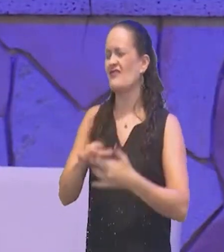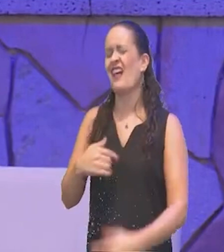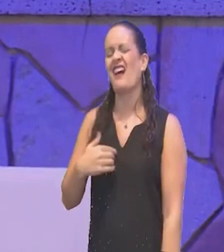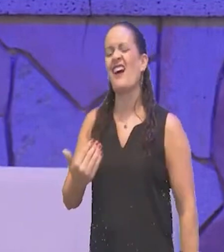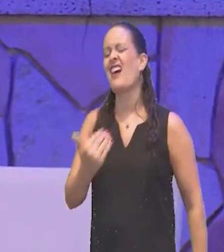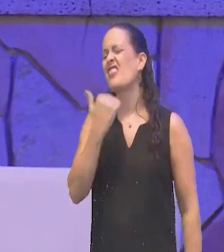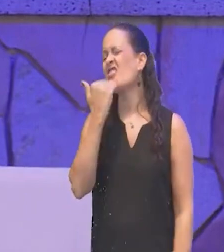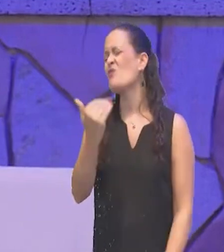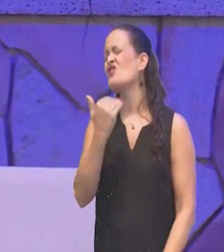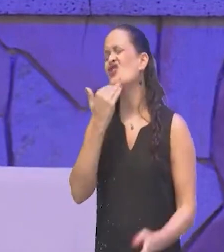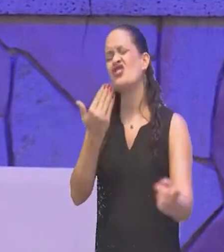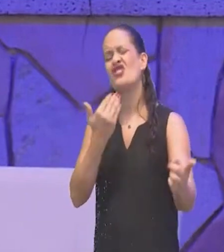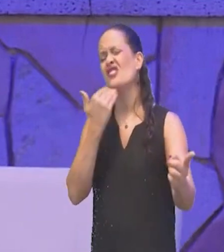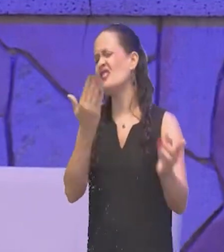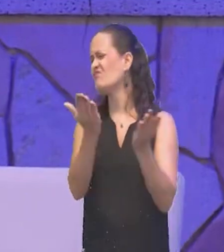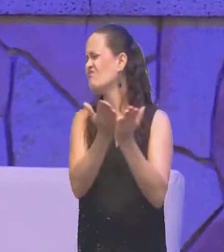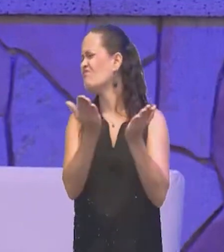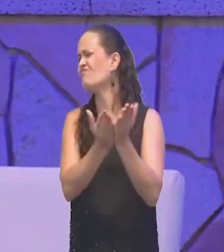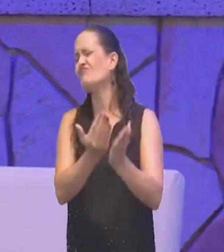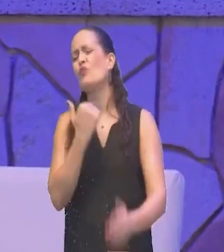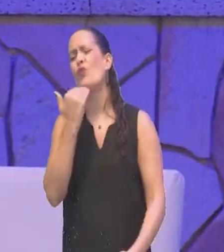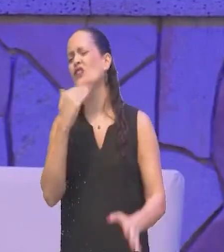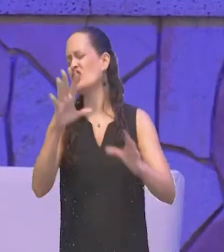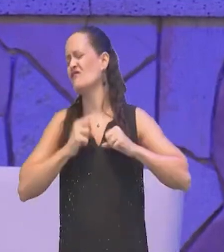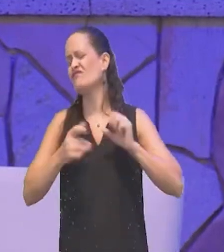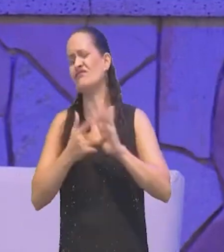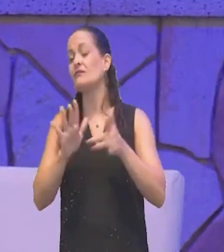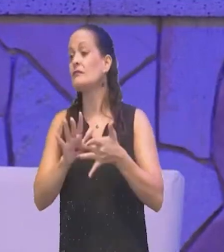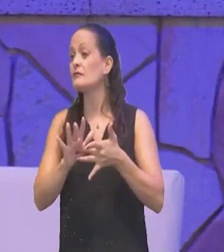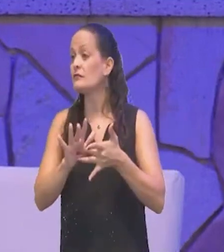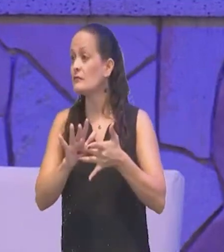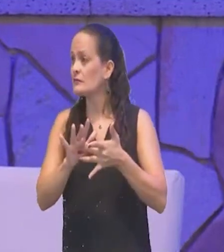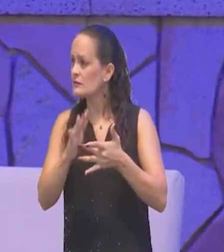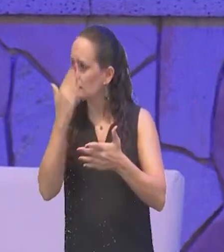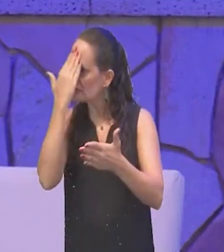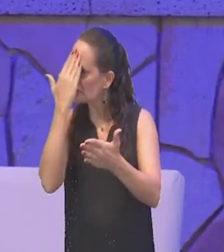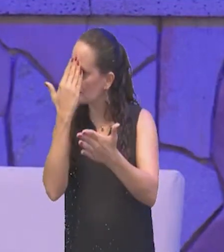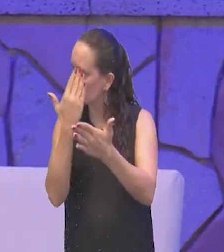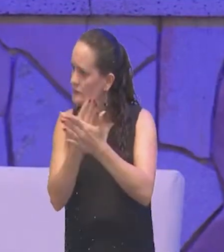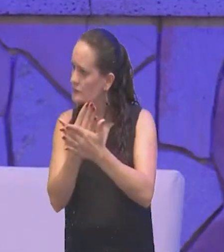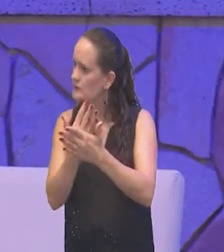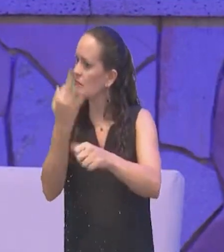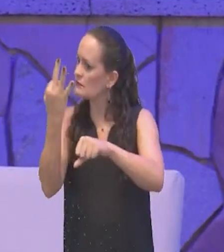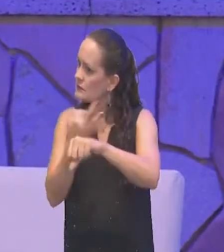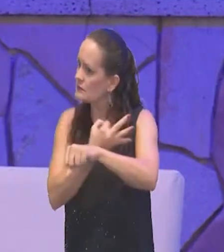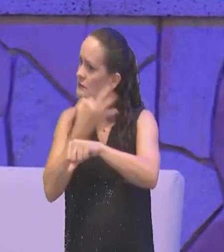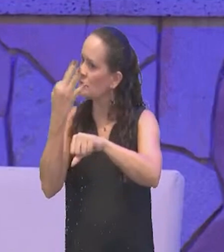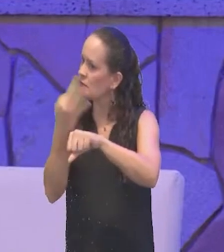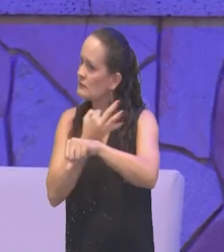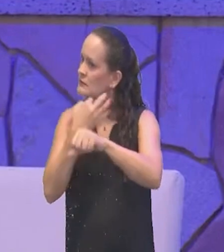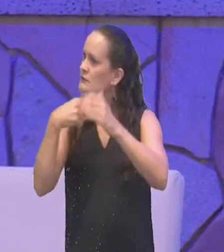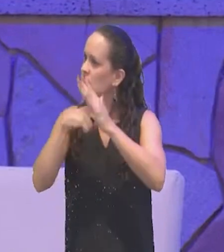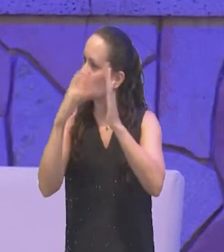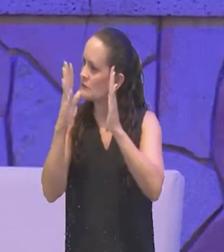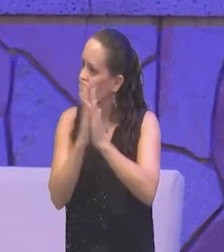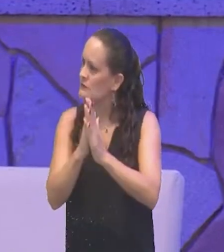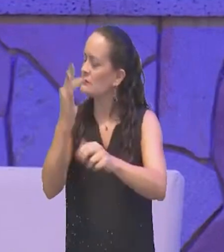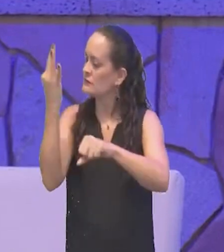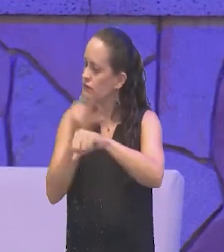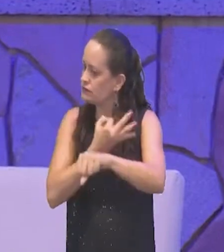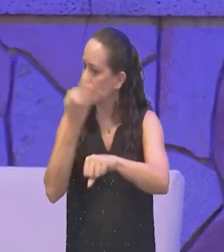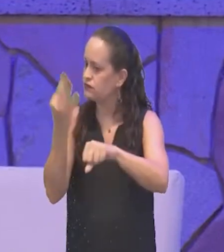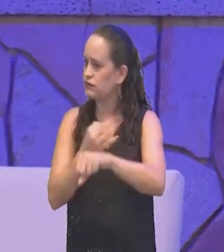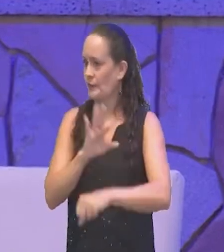vai orar, não vai se converter, não tem jeito. Eu digo para os irmãos que fui convidado para fazer uma visita para um homem,